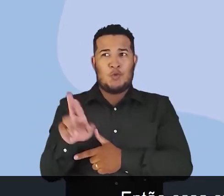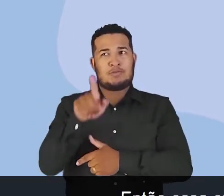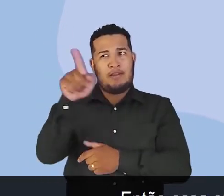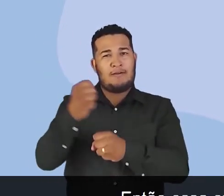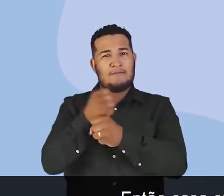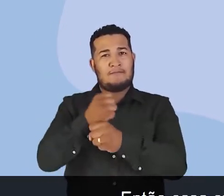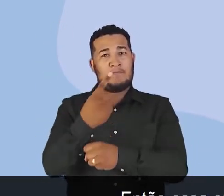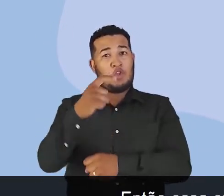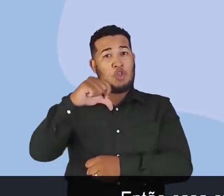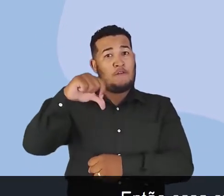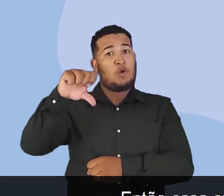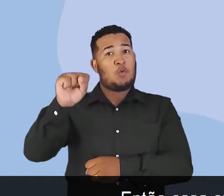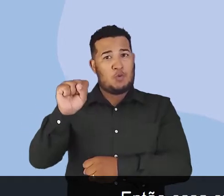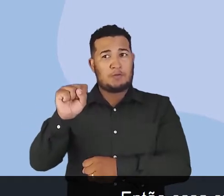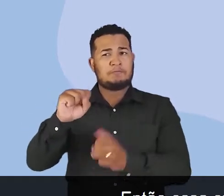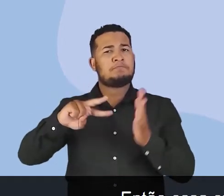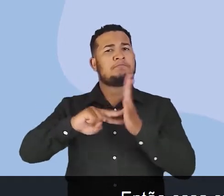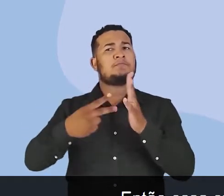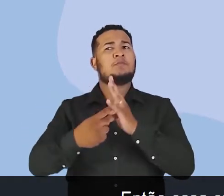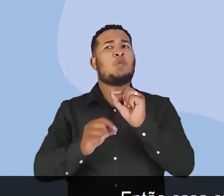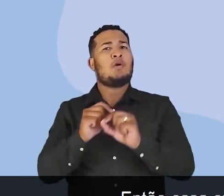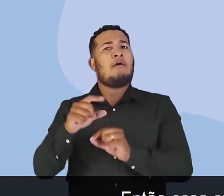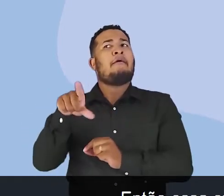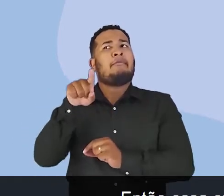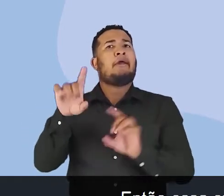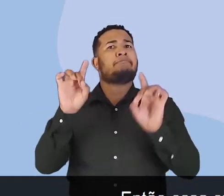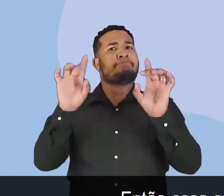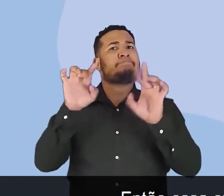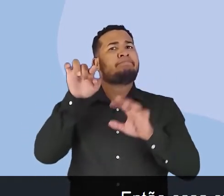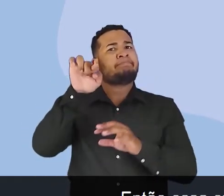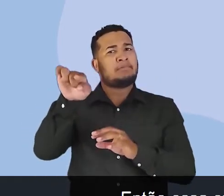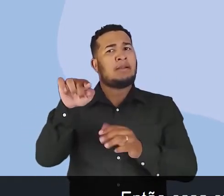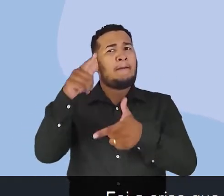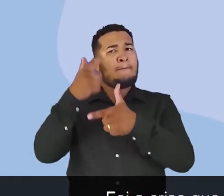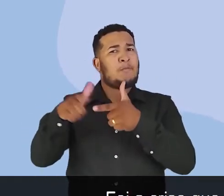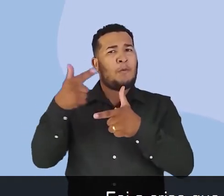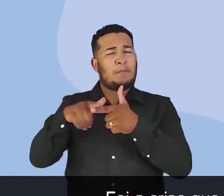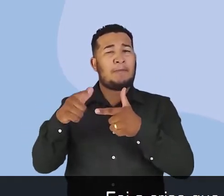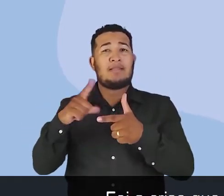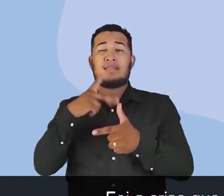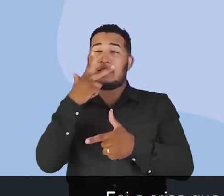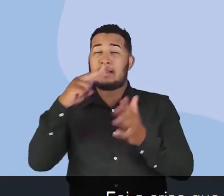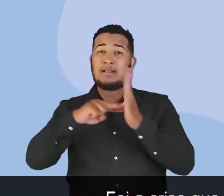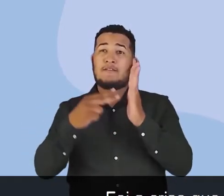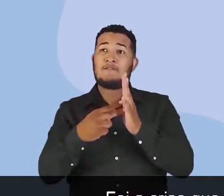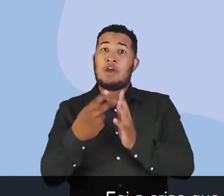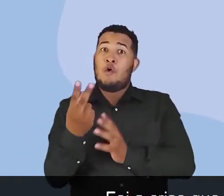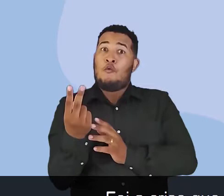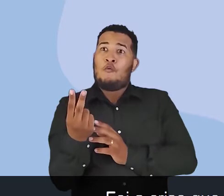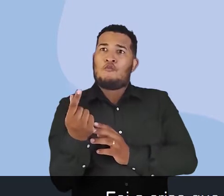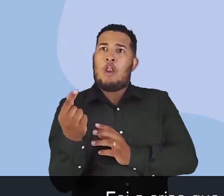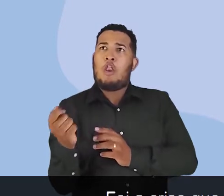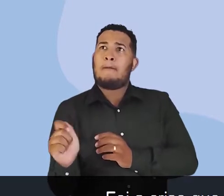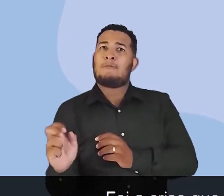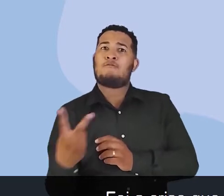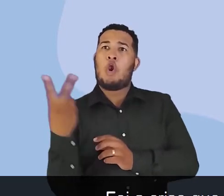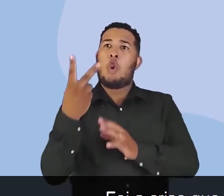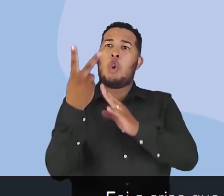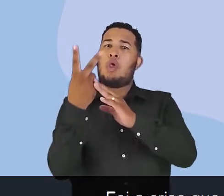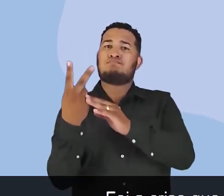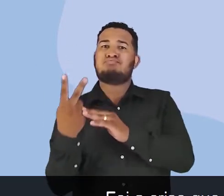em 1998, também conhecida como a moratória russa, foi a crise que resultou na desvalorização do